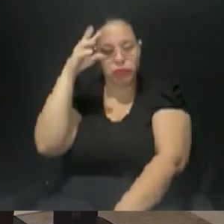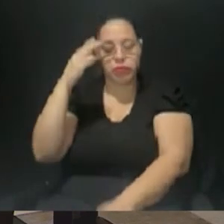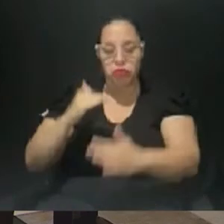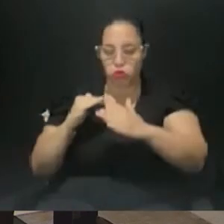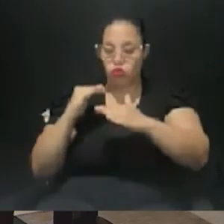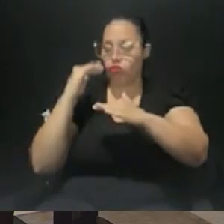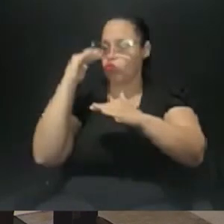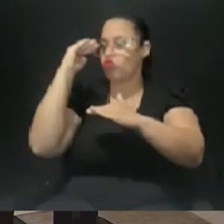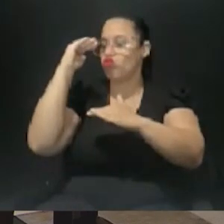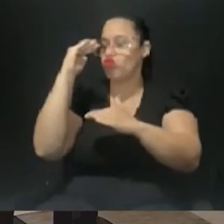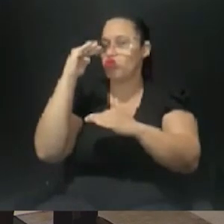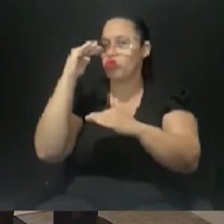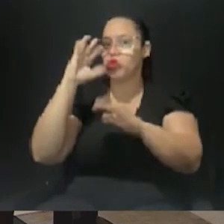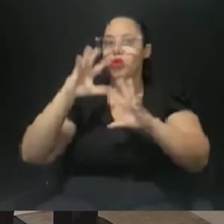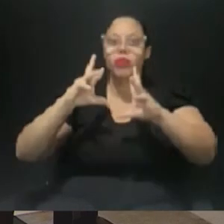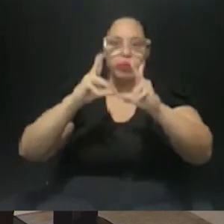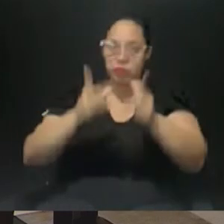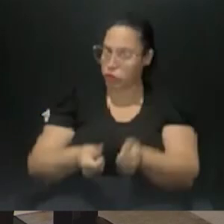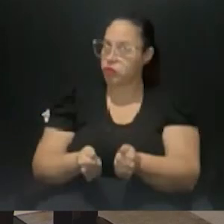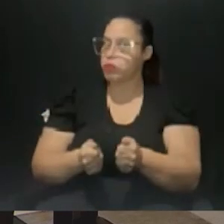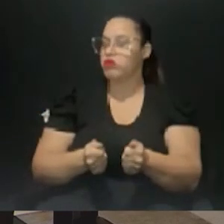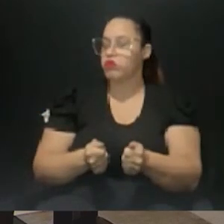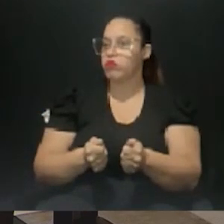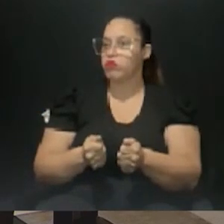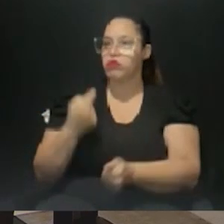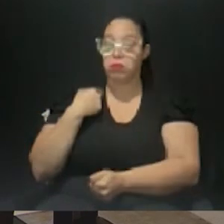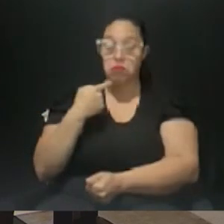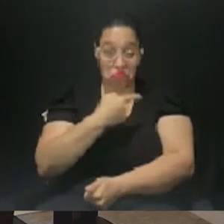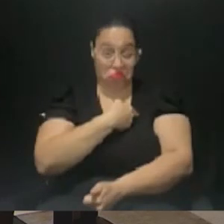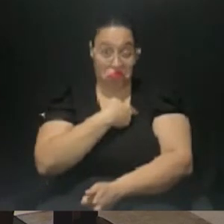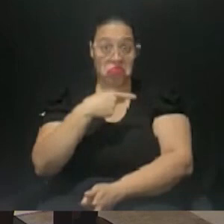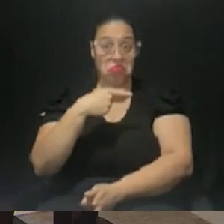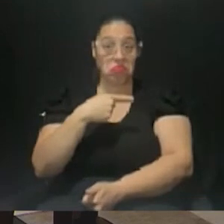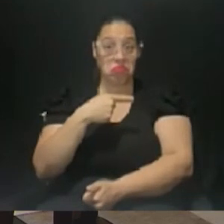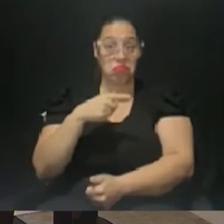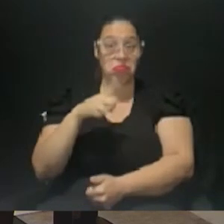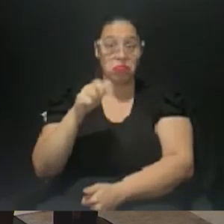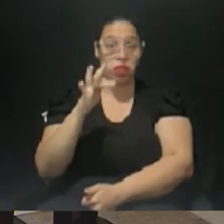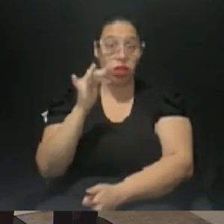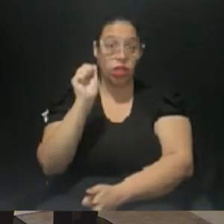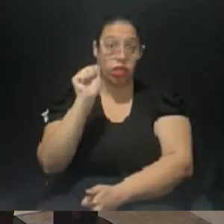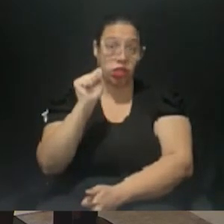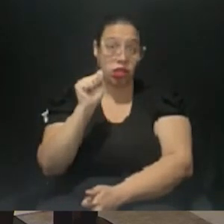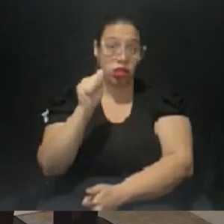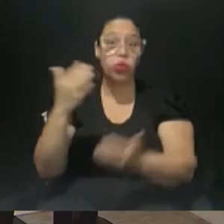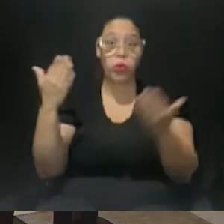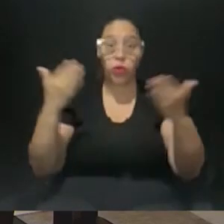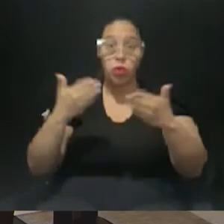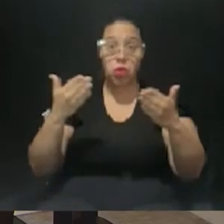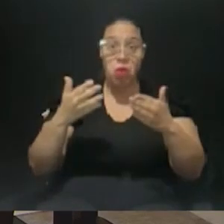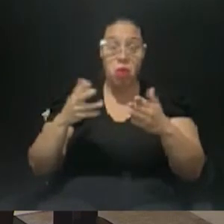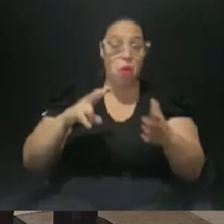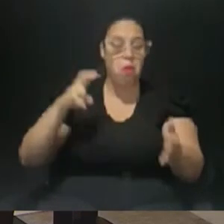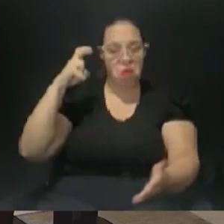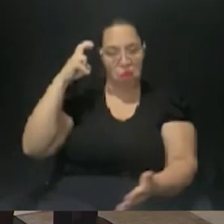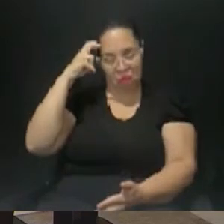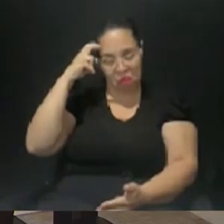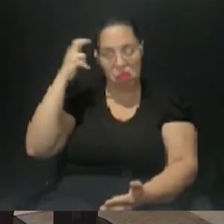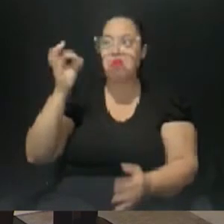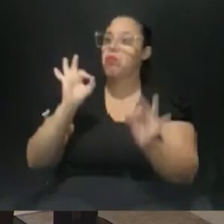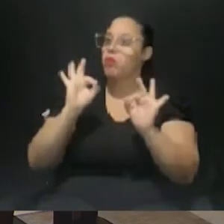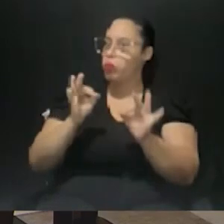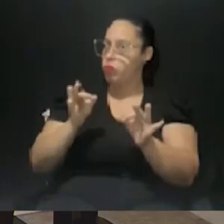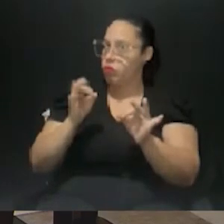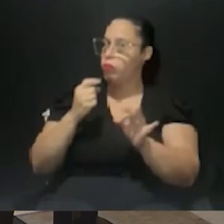nós achamos que o Faca pode ser considerado hoje um patrimônio da cidade, pois ele atrai para